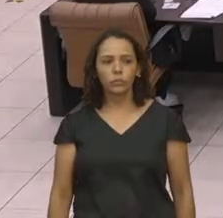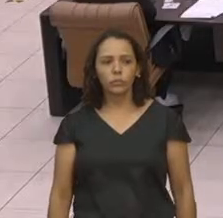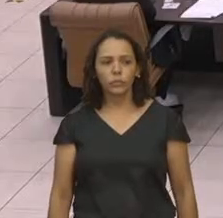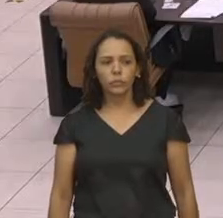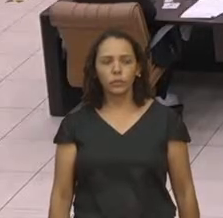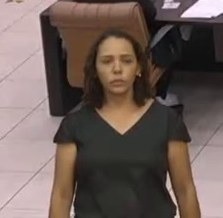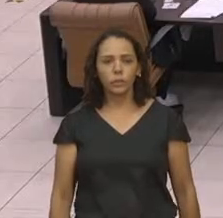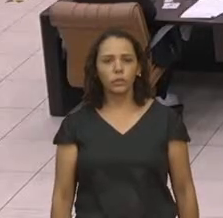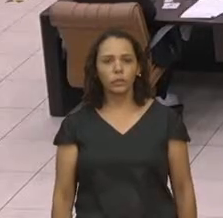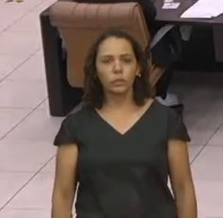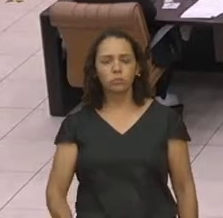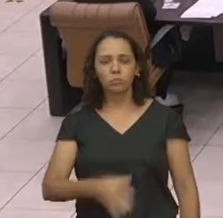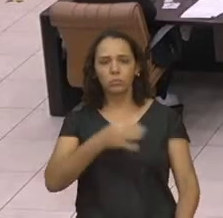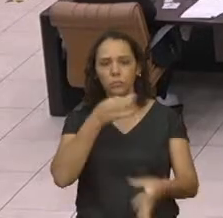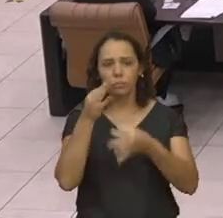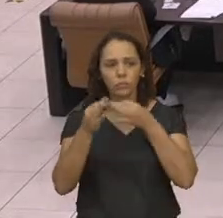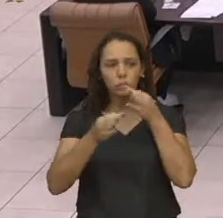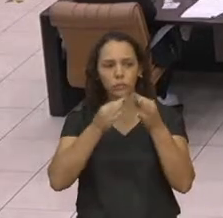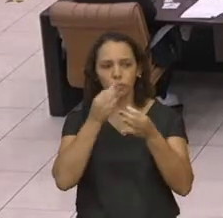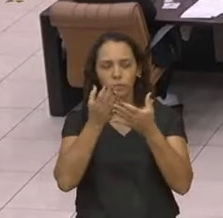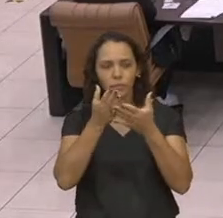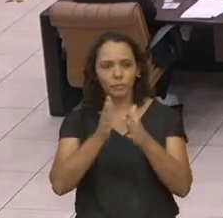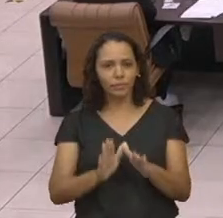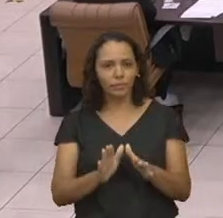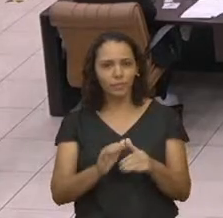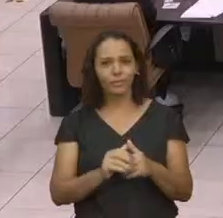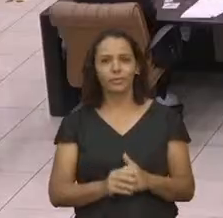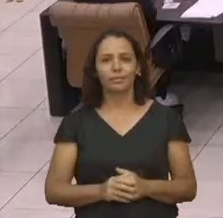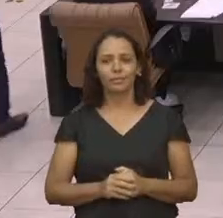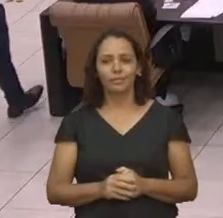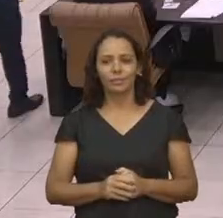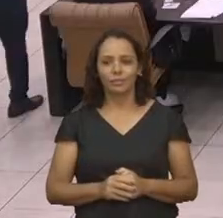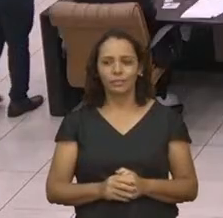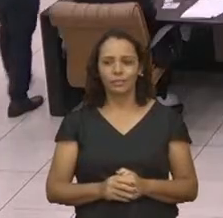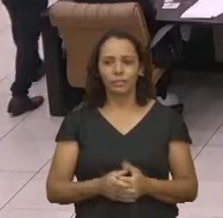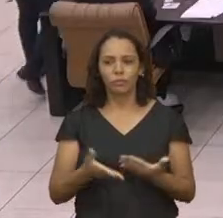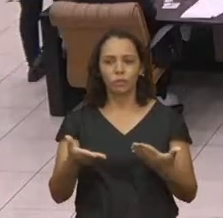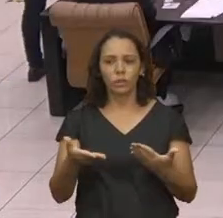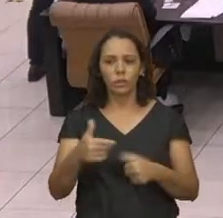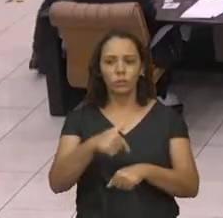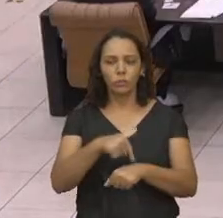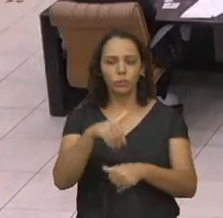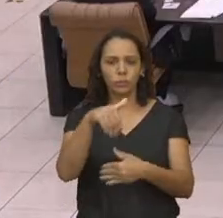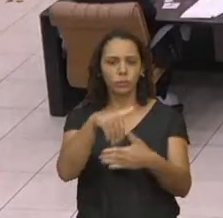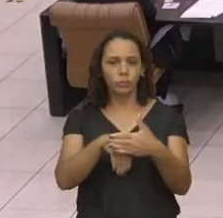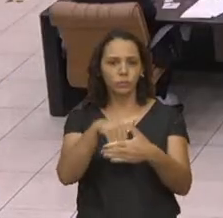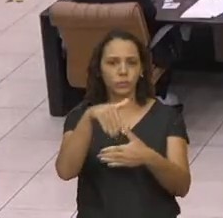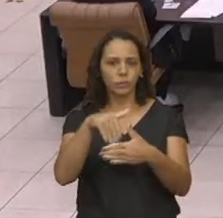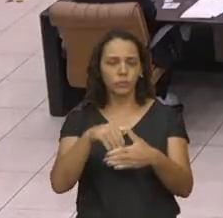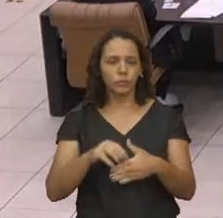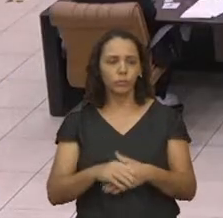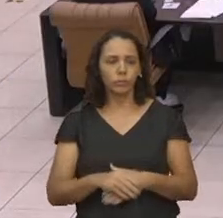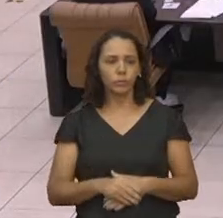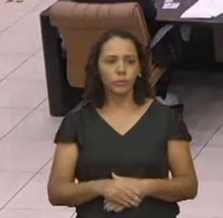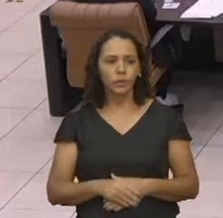Não havendo mais nenhum vereador desejando discutir a matéria, colocarei em votação.